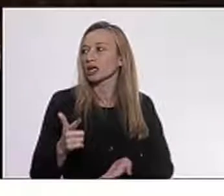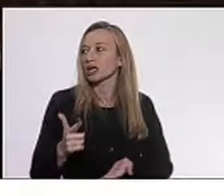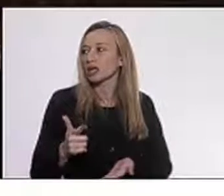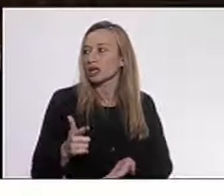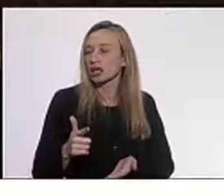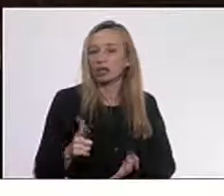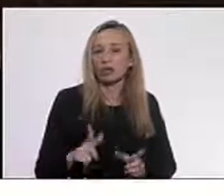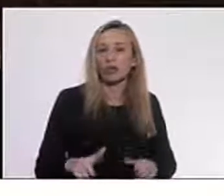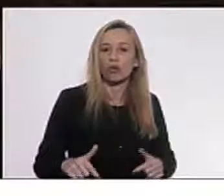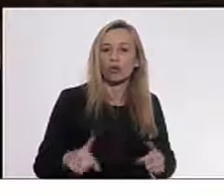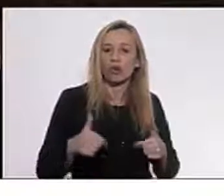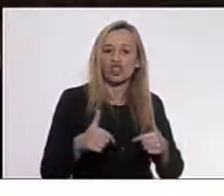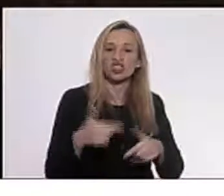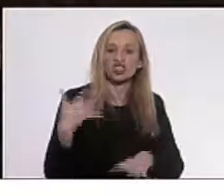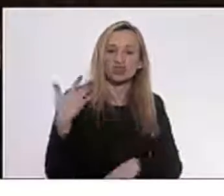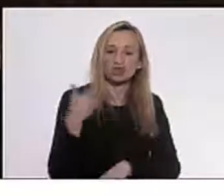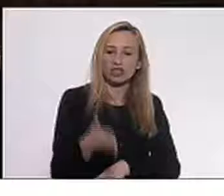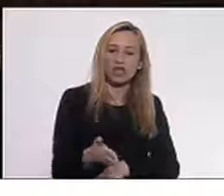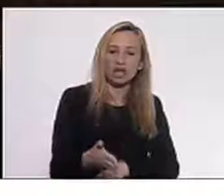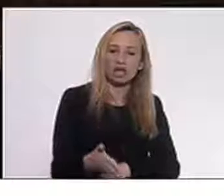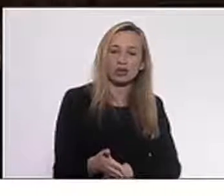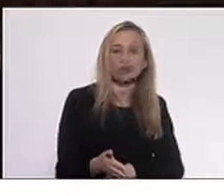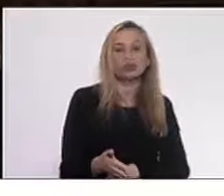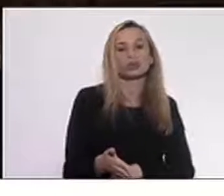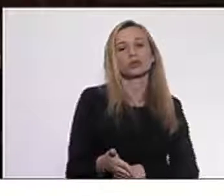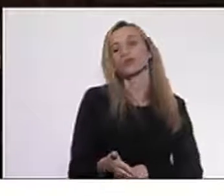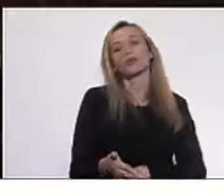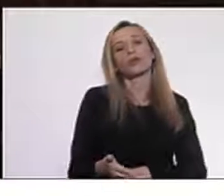ações midiáticas,